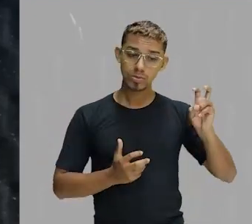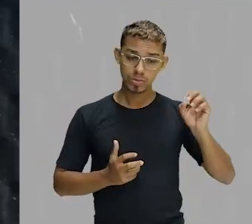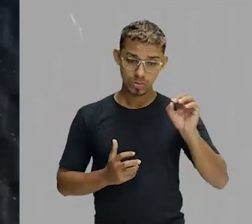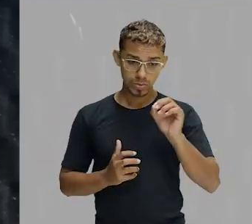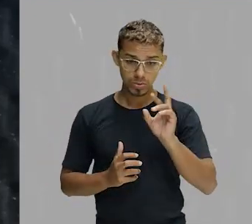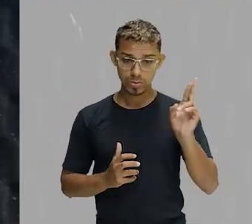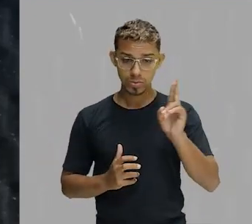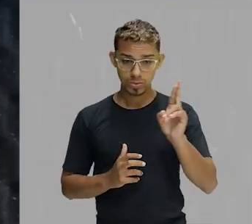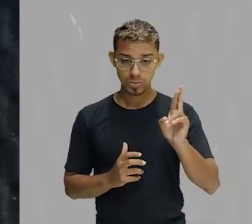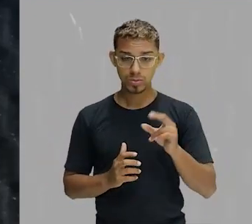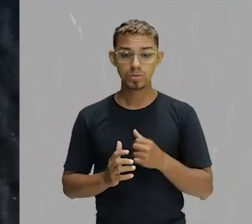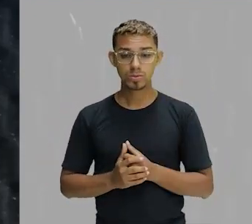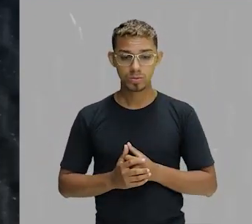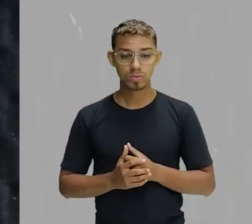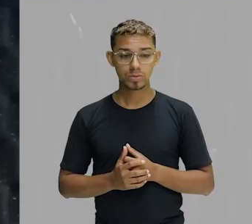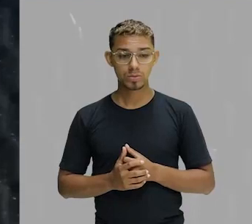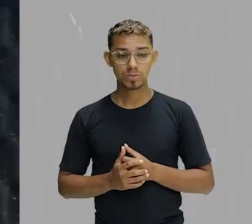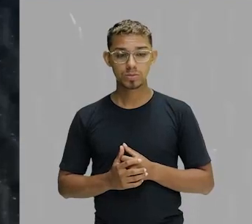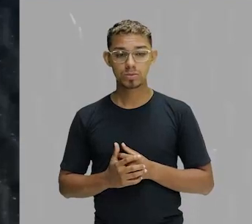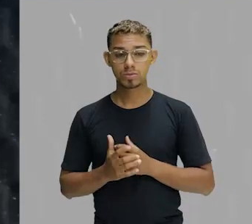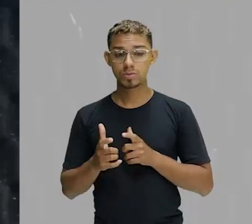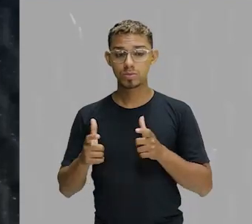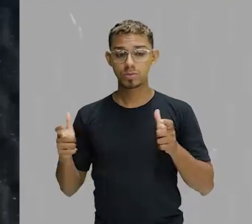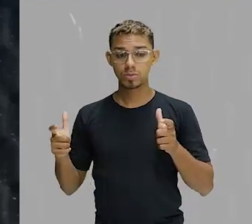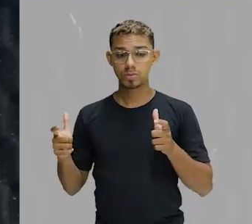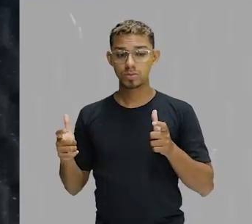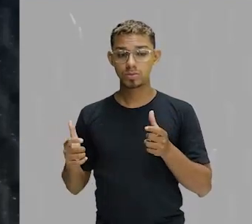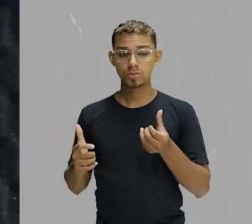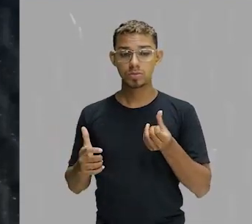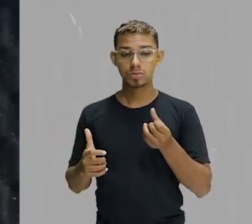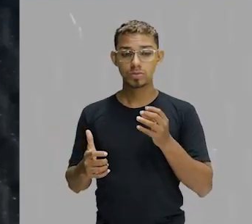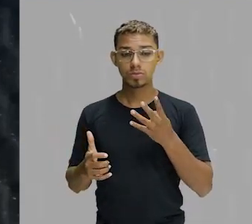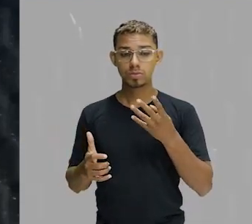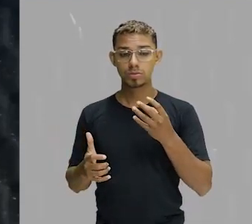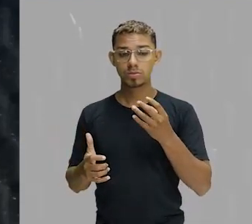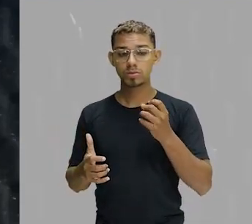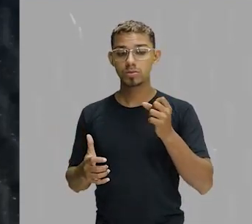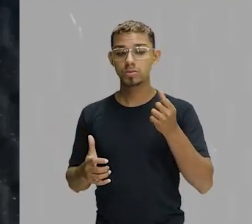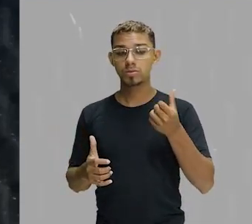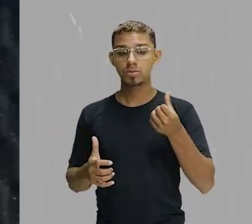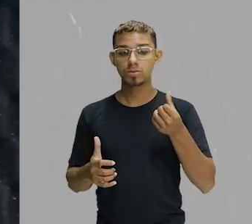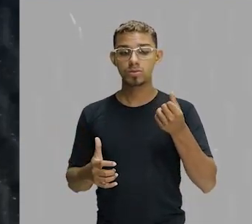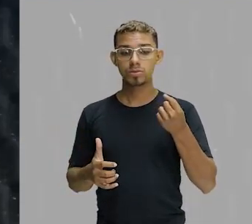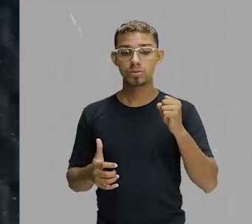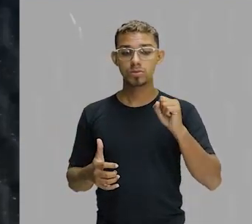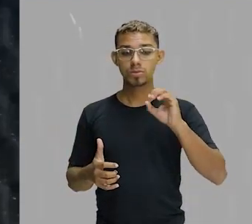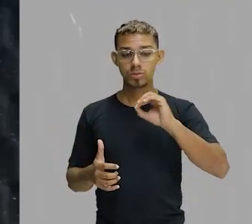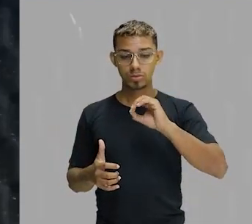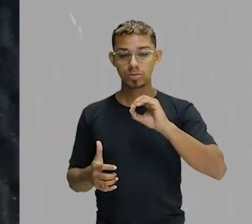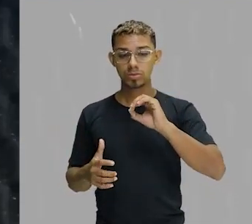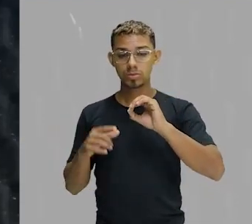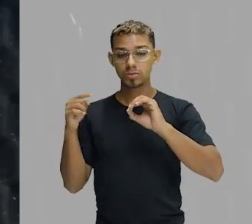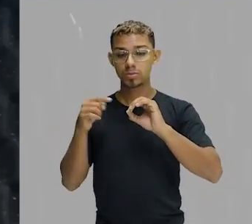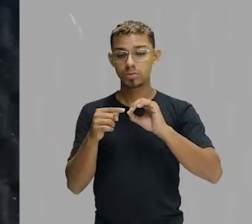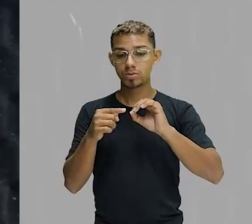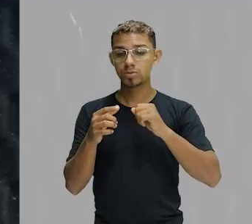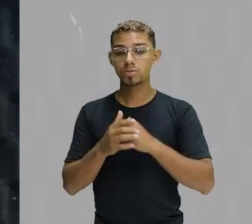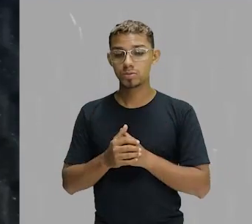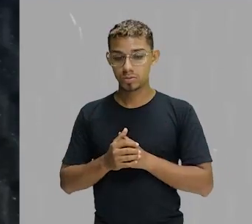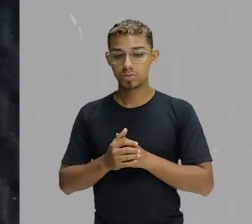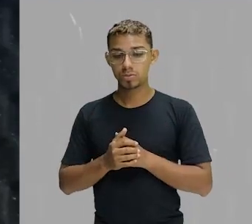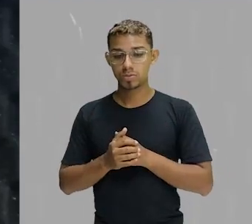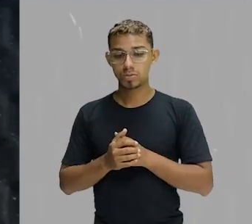500. Montante, 680. Tempo, 4 meses. Ele quer quem? O I. Você só tem